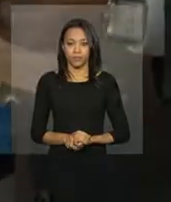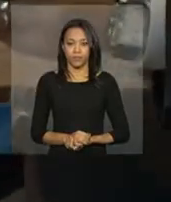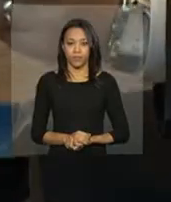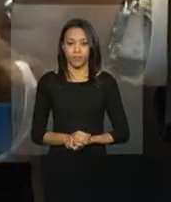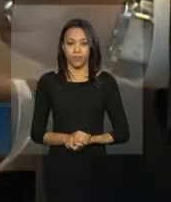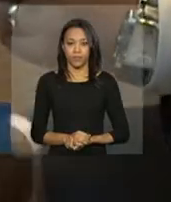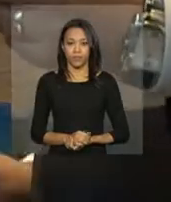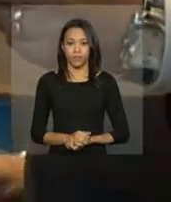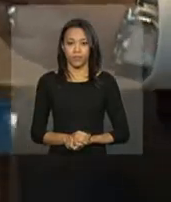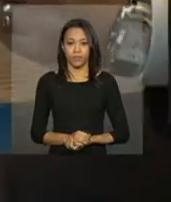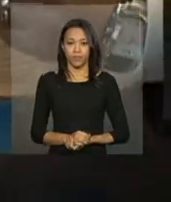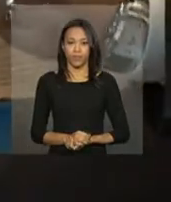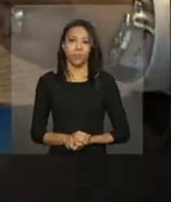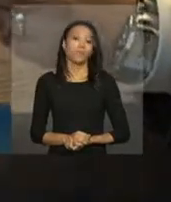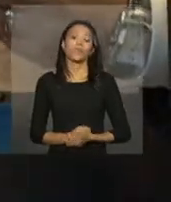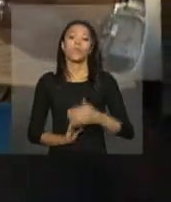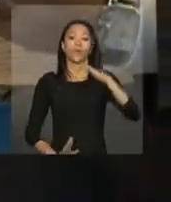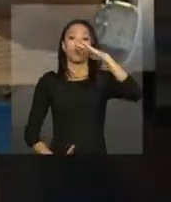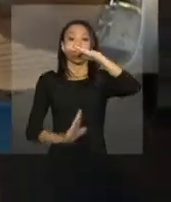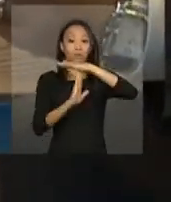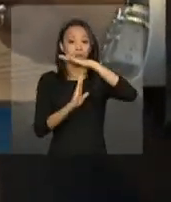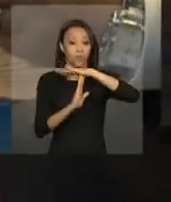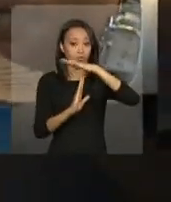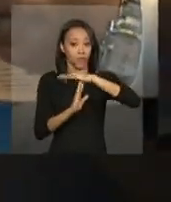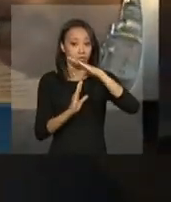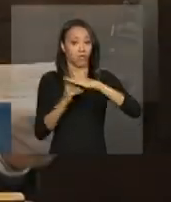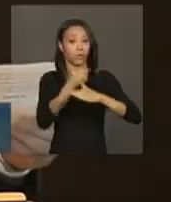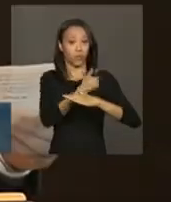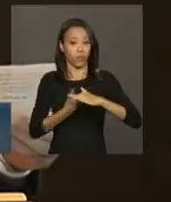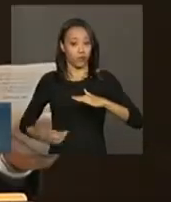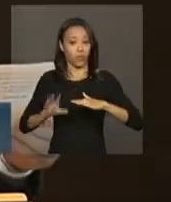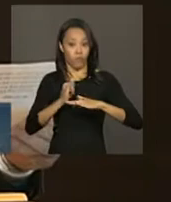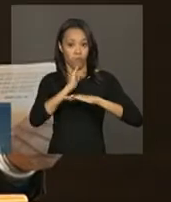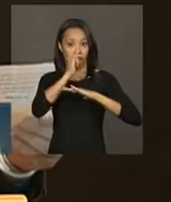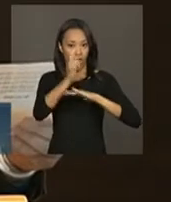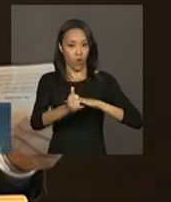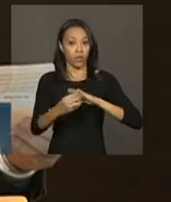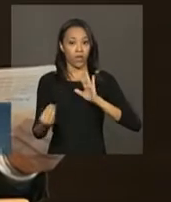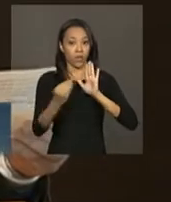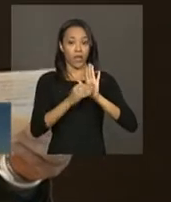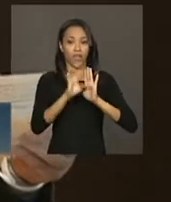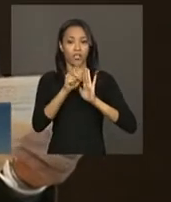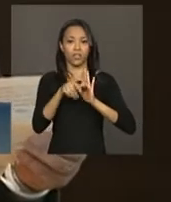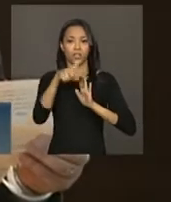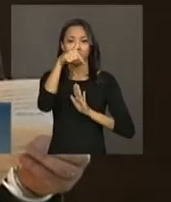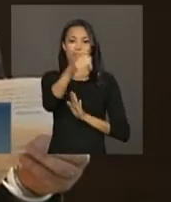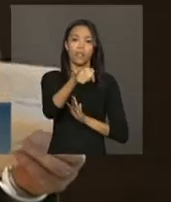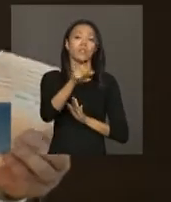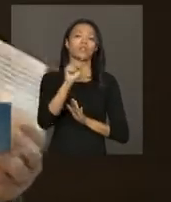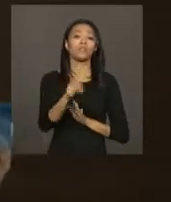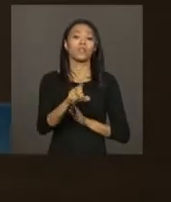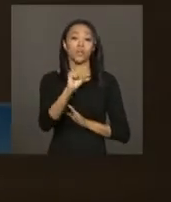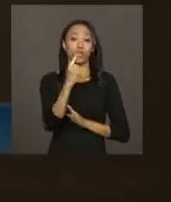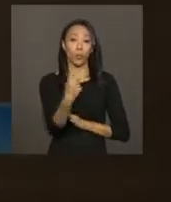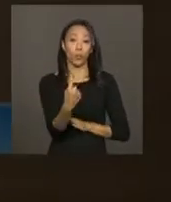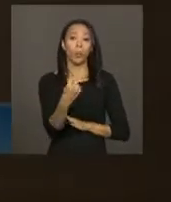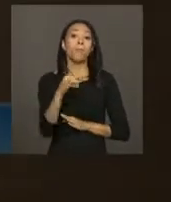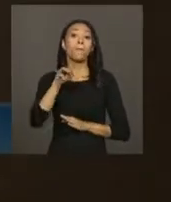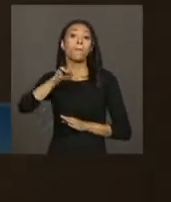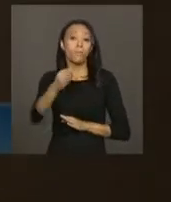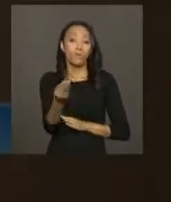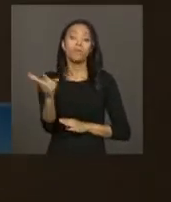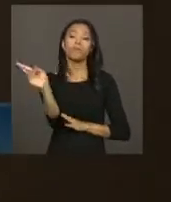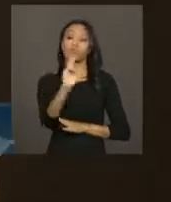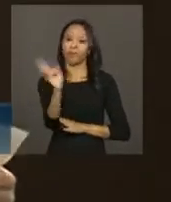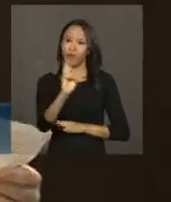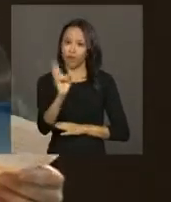permitida o teto estabelecido pelo governo no edital é de 701 milhões de reais caso o